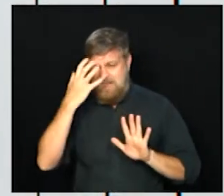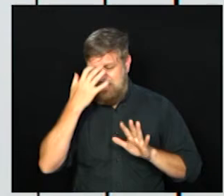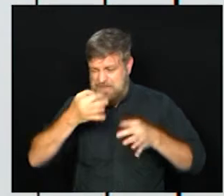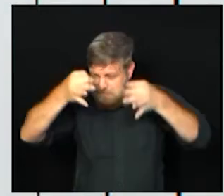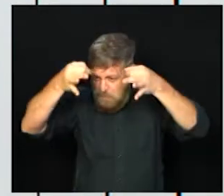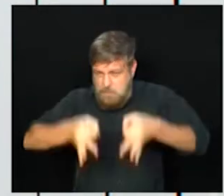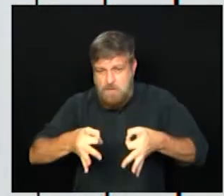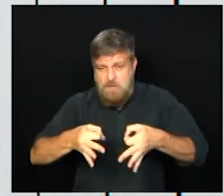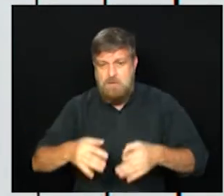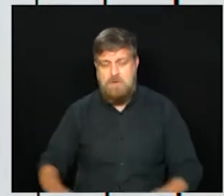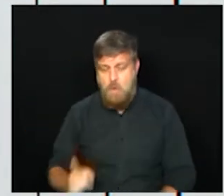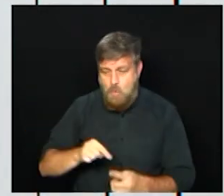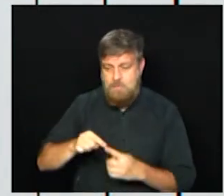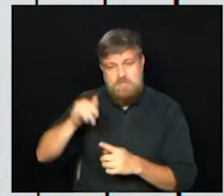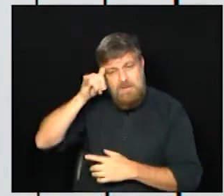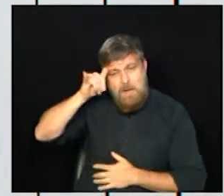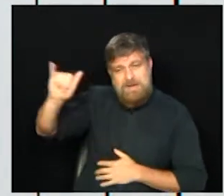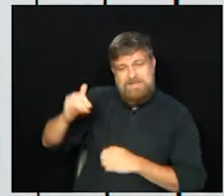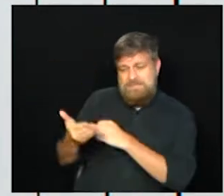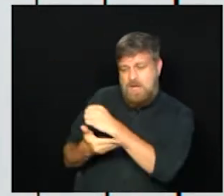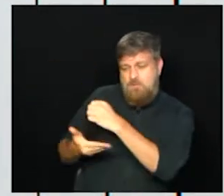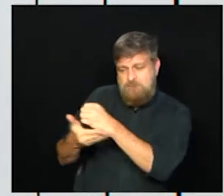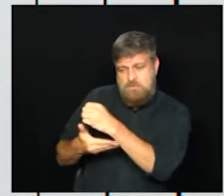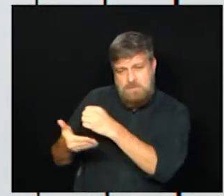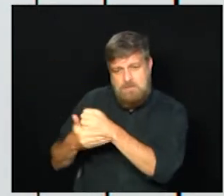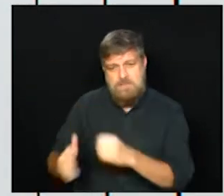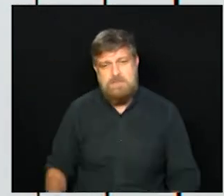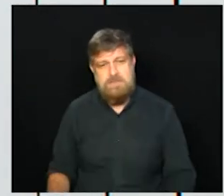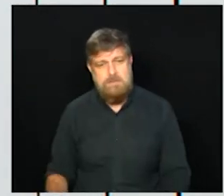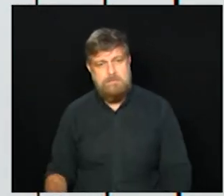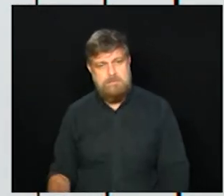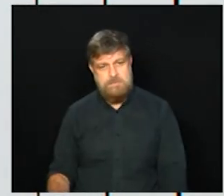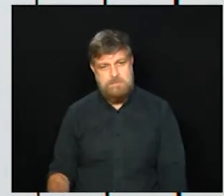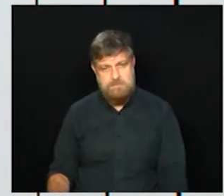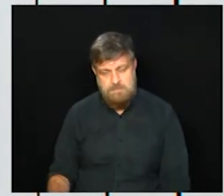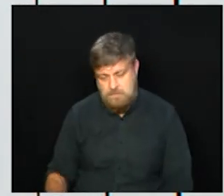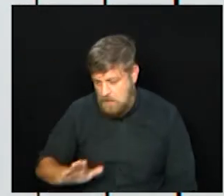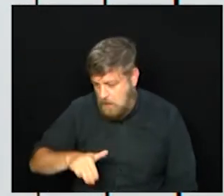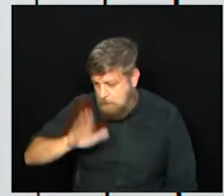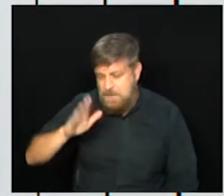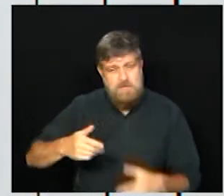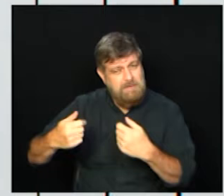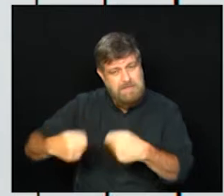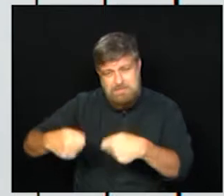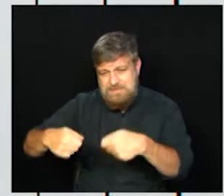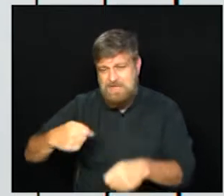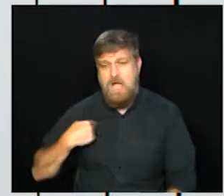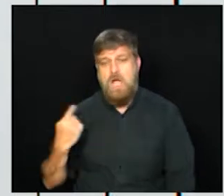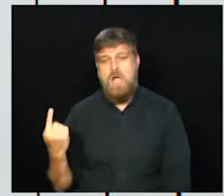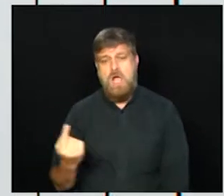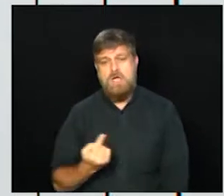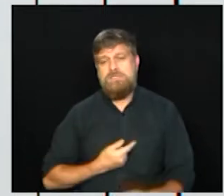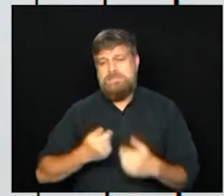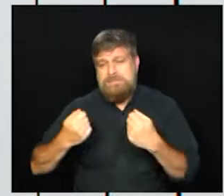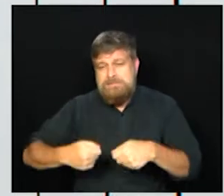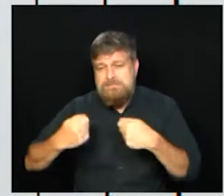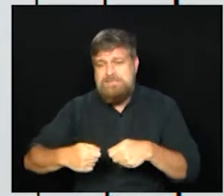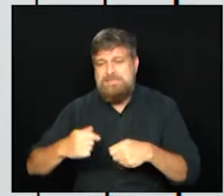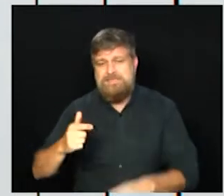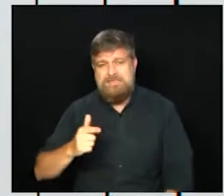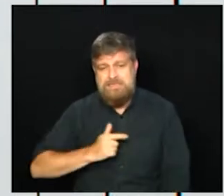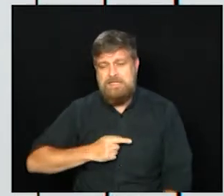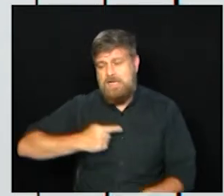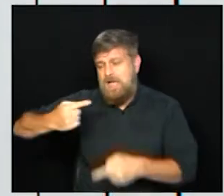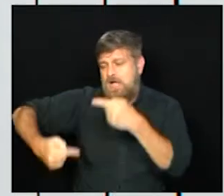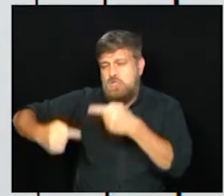né, a prevenção é fundamental, a prevenção ela é mais do que necessária para que a gente não precise mais discutir